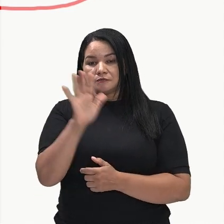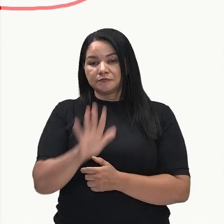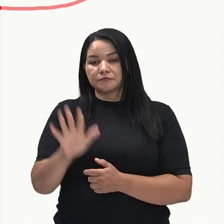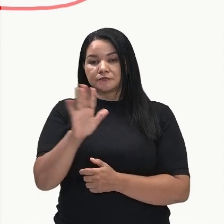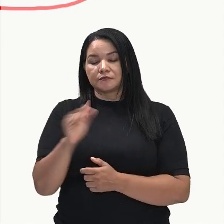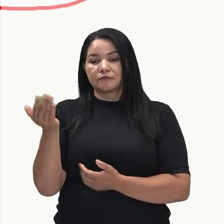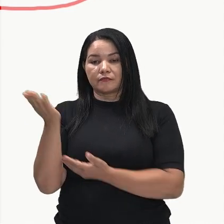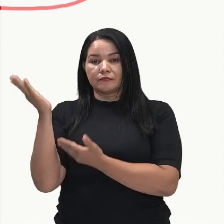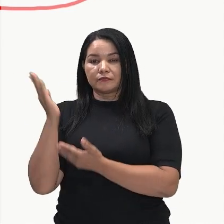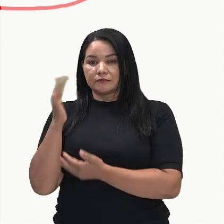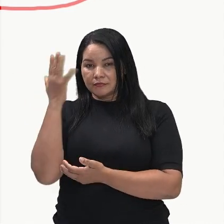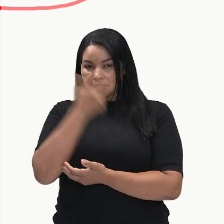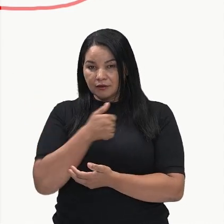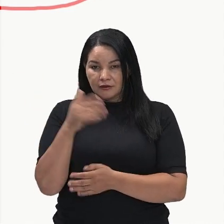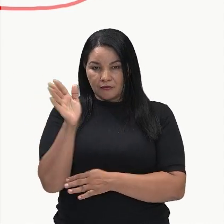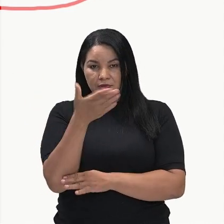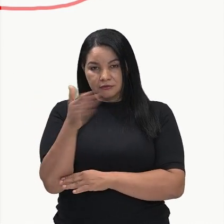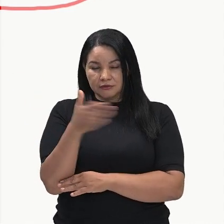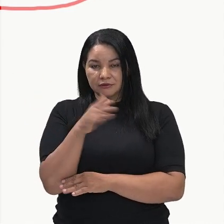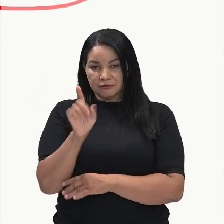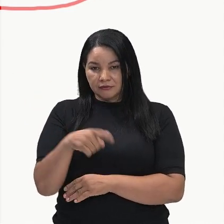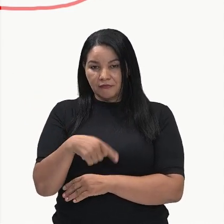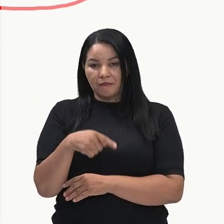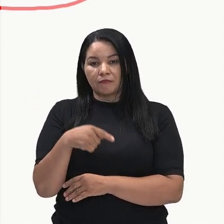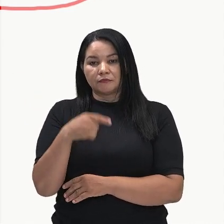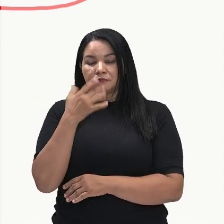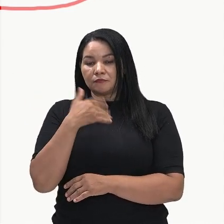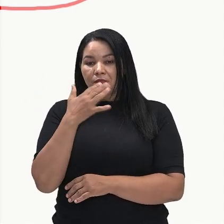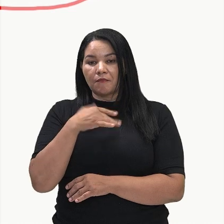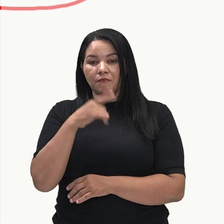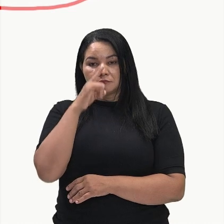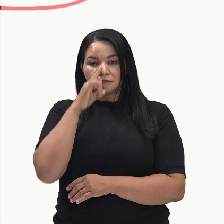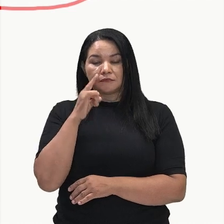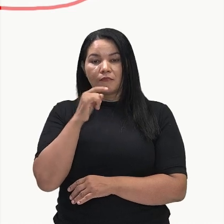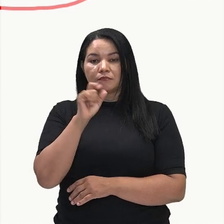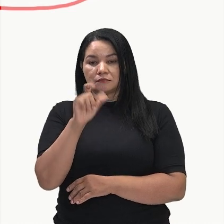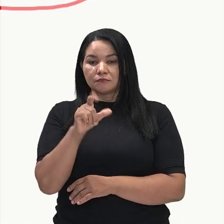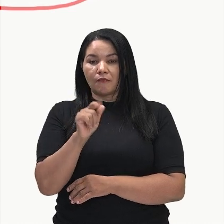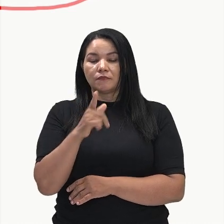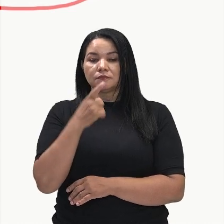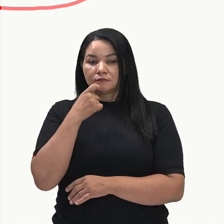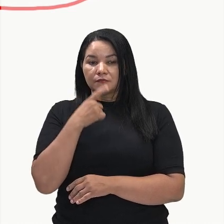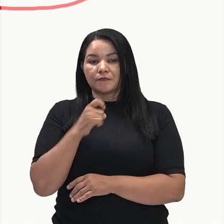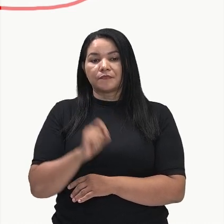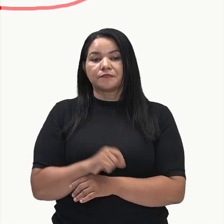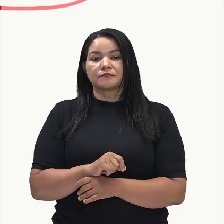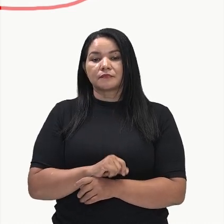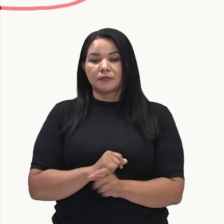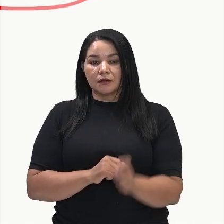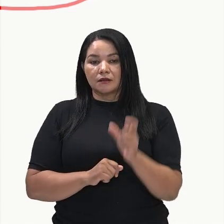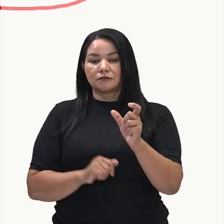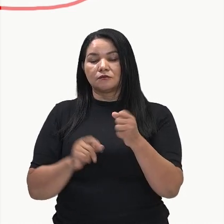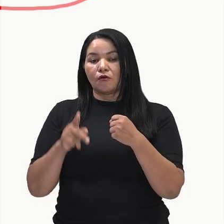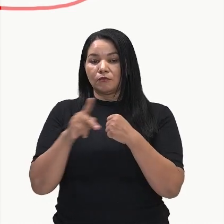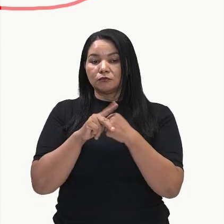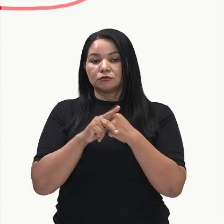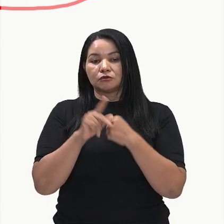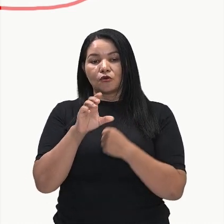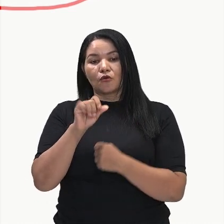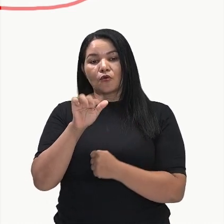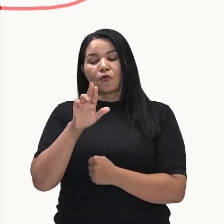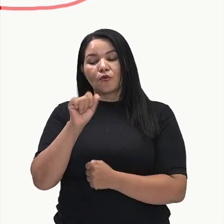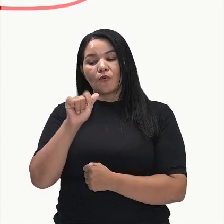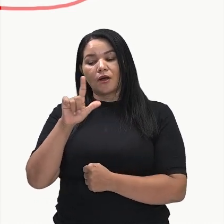como é bonita, né? Amarelo, azul, vermelho, né? Olha aí, quais são os colores